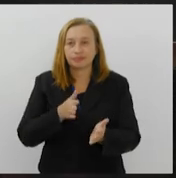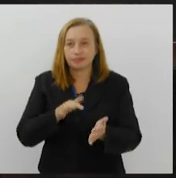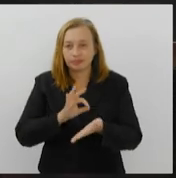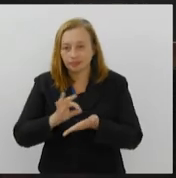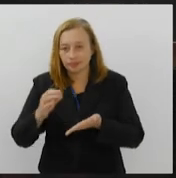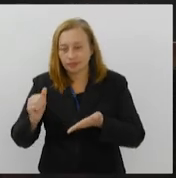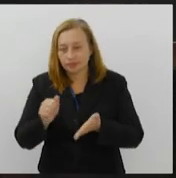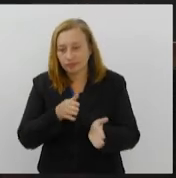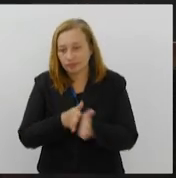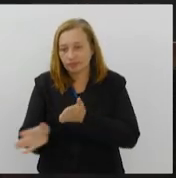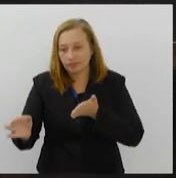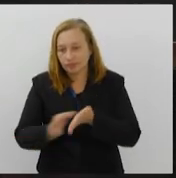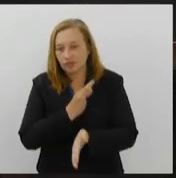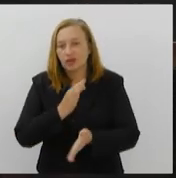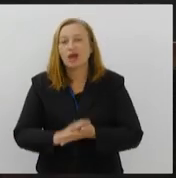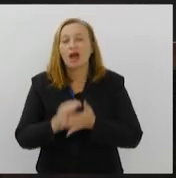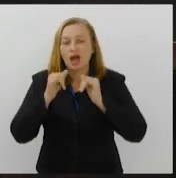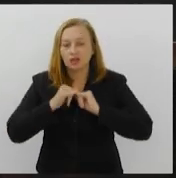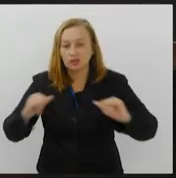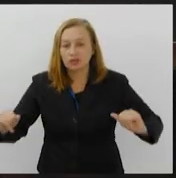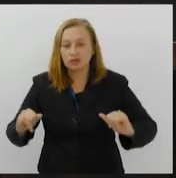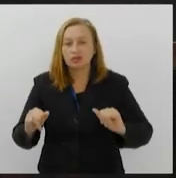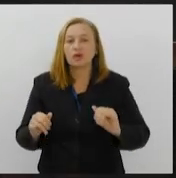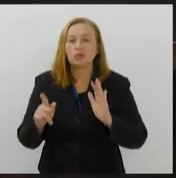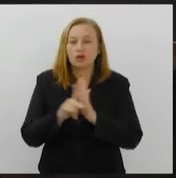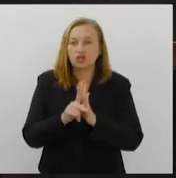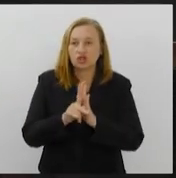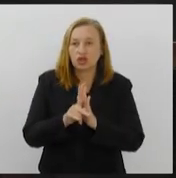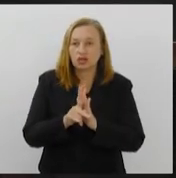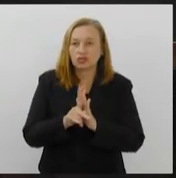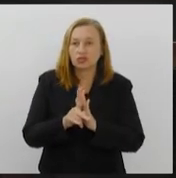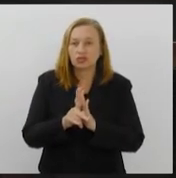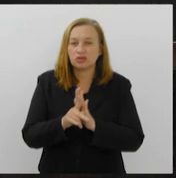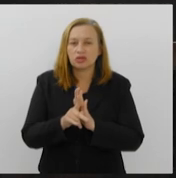promulgação. Anuncio o projeto de resolução número